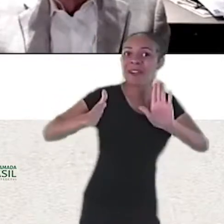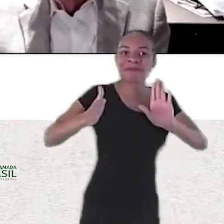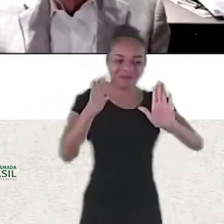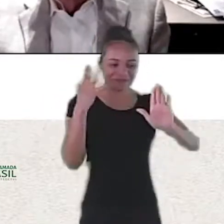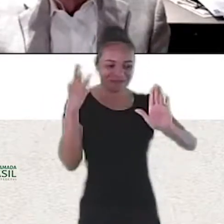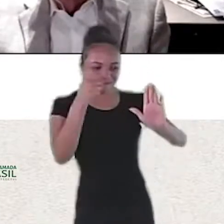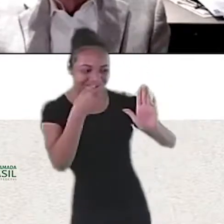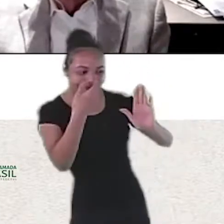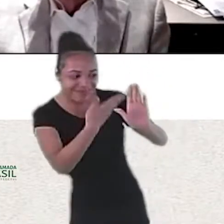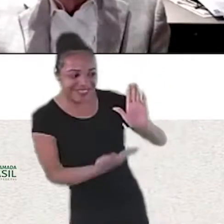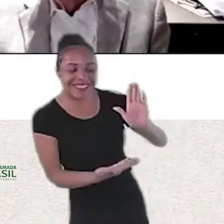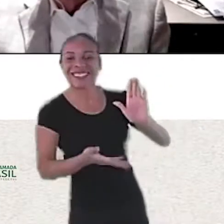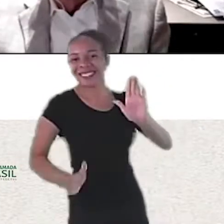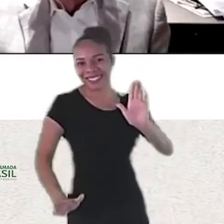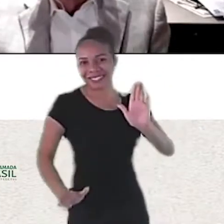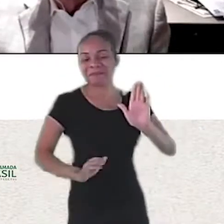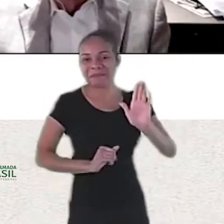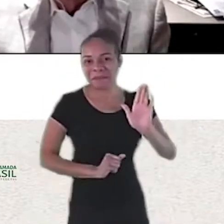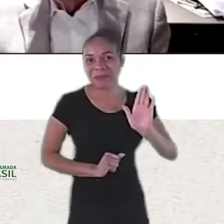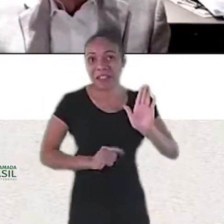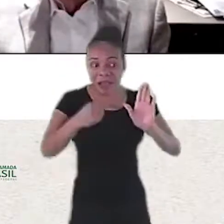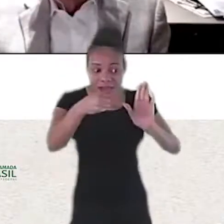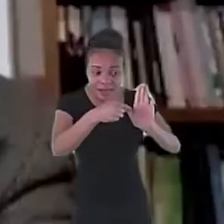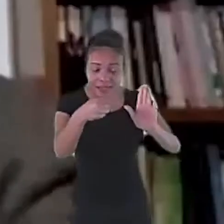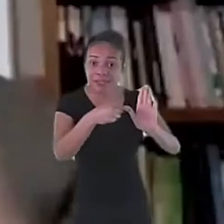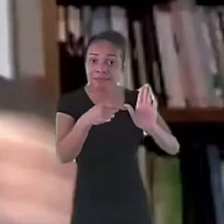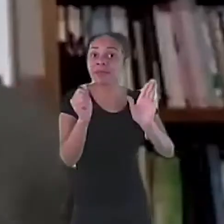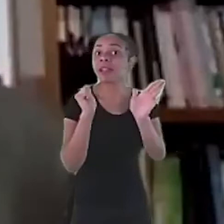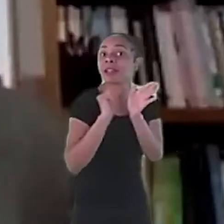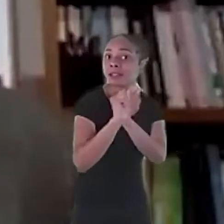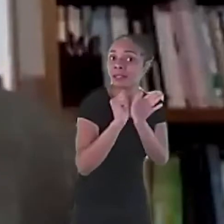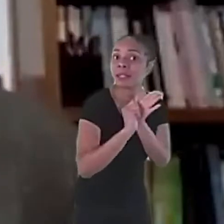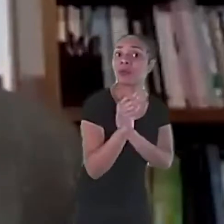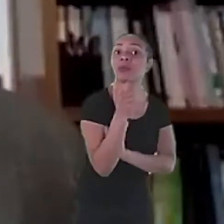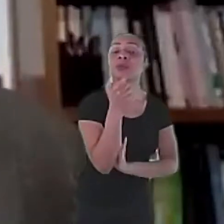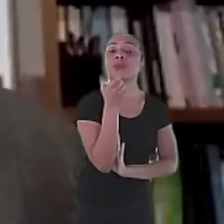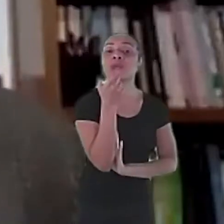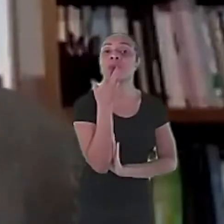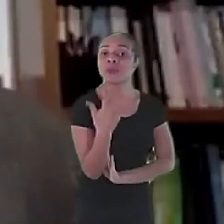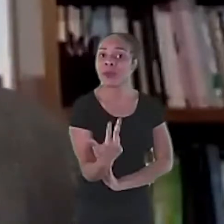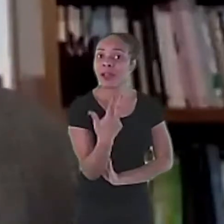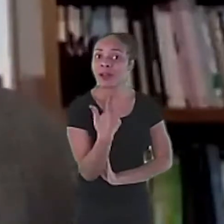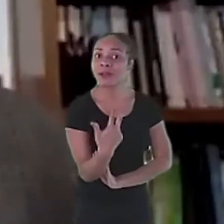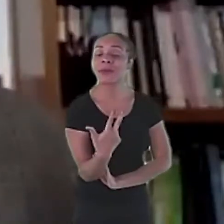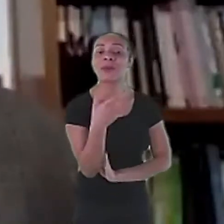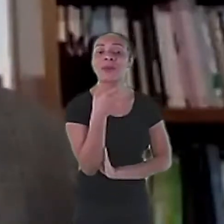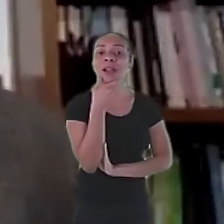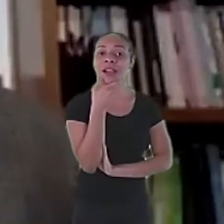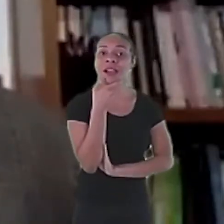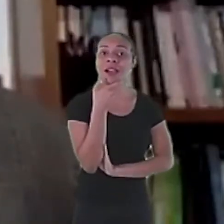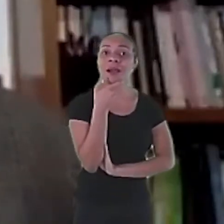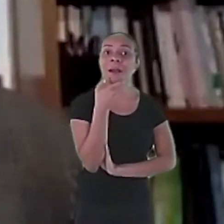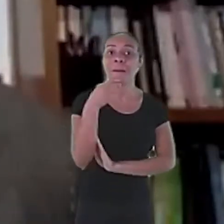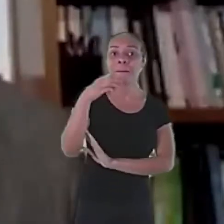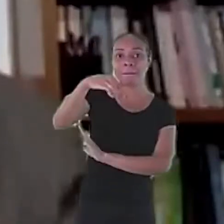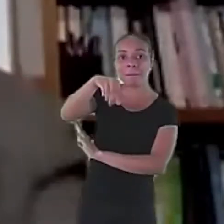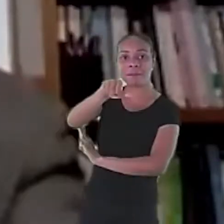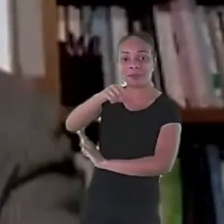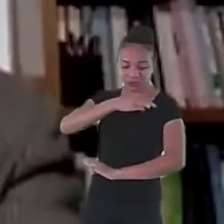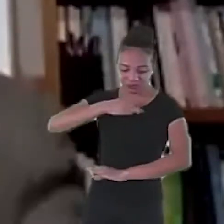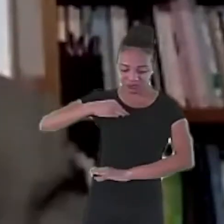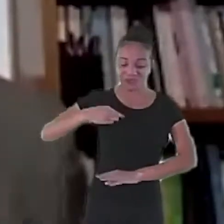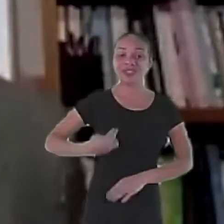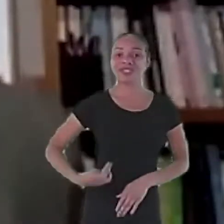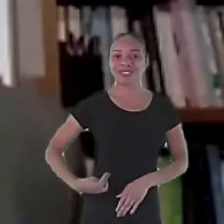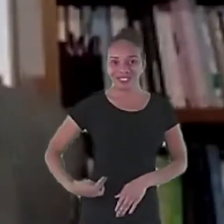aqui está em mandarim escrito exatamente o Enigma China.